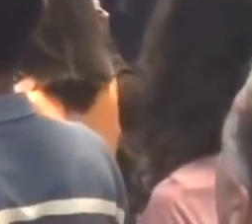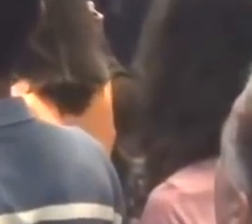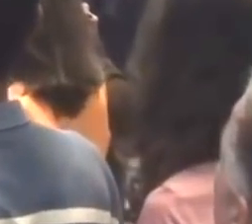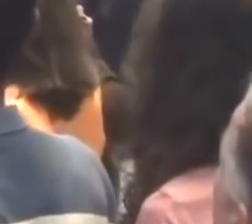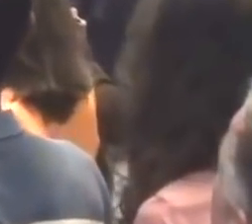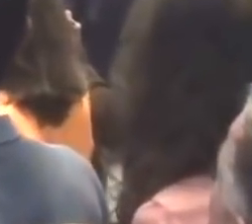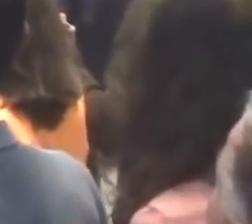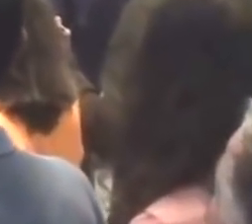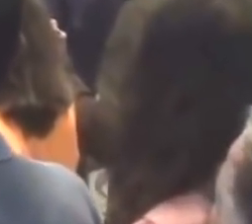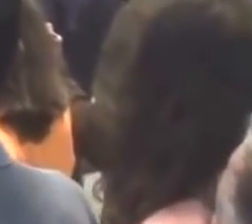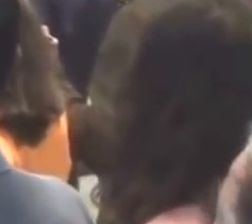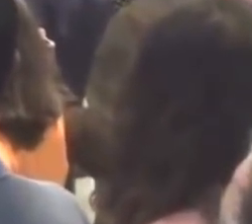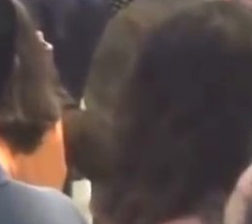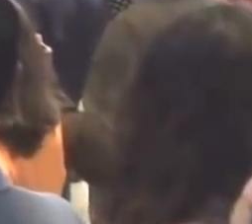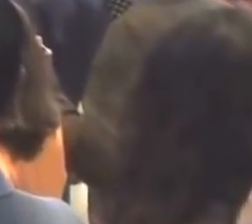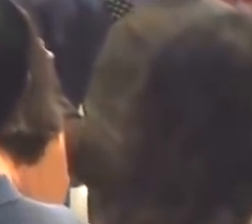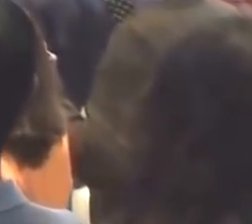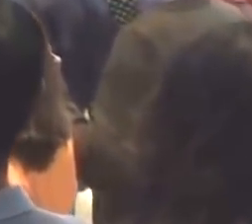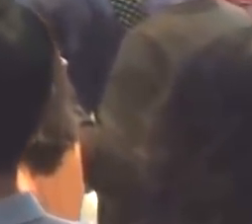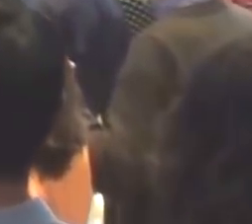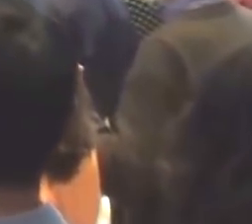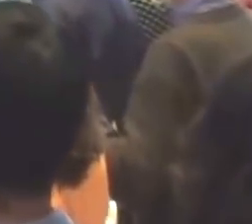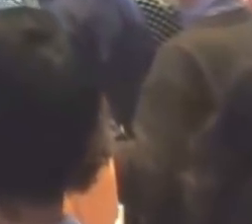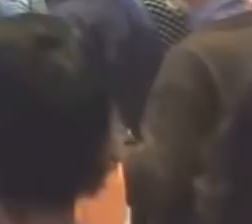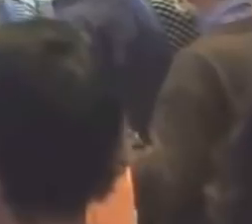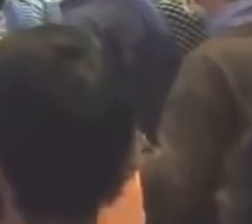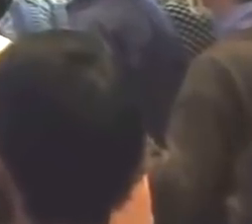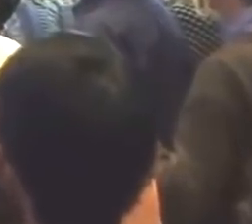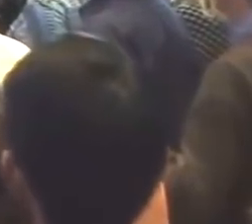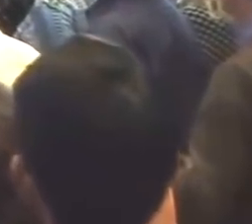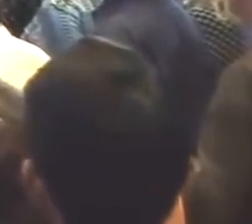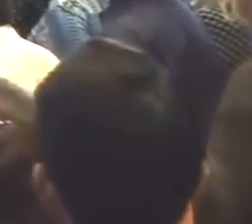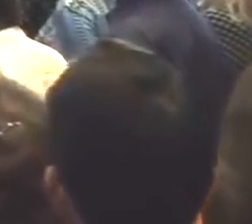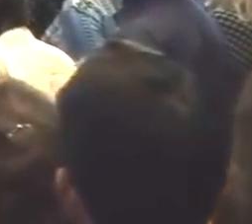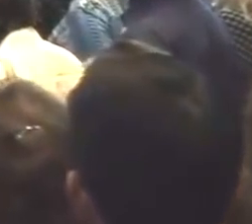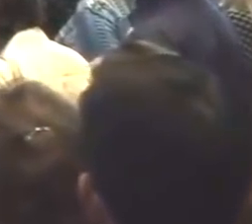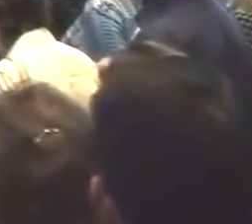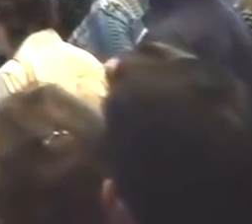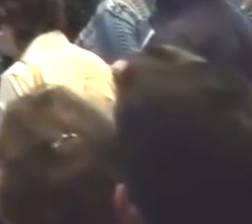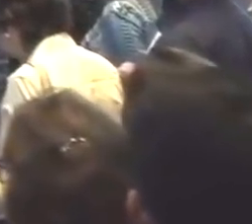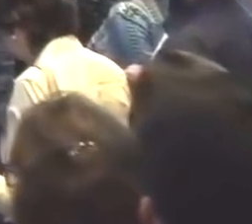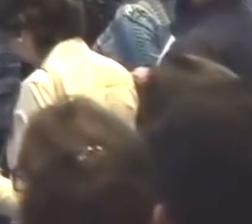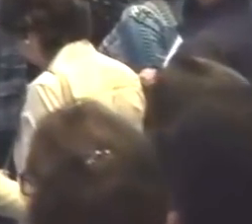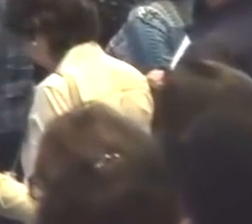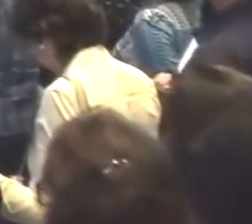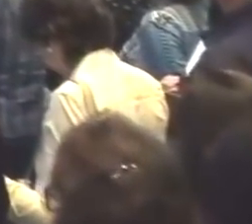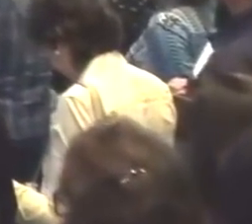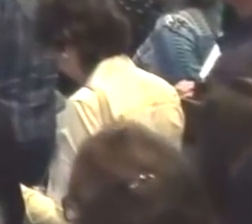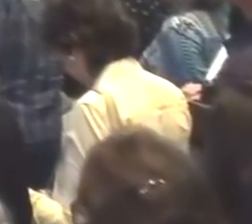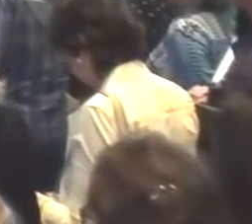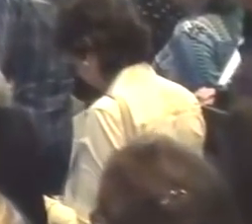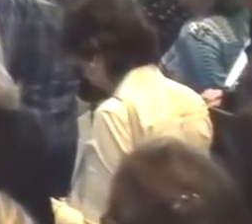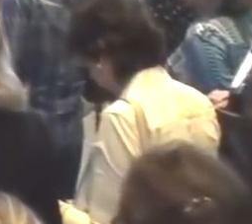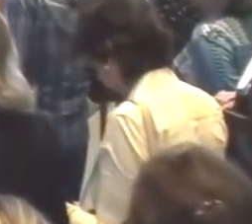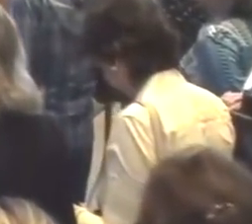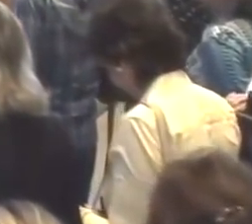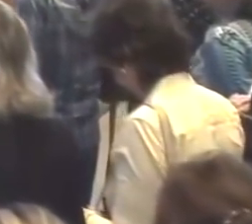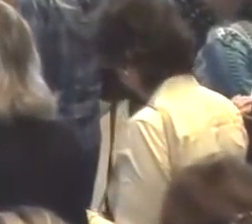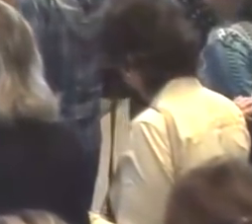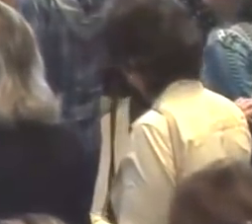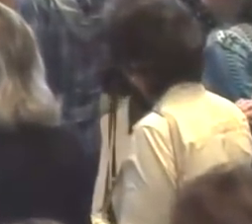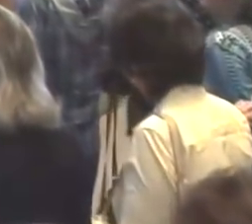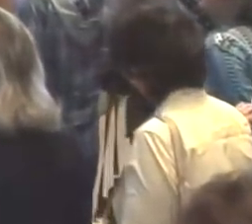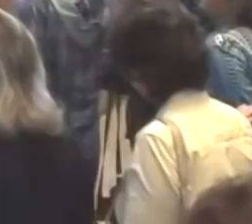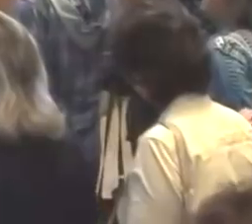visitar você, vai fazer coisas que você não imagina, porque Ele é o Deus Todo-Poderoso. Não há nada